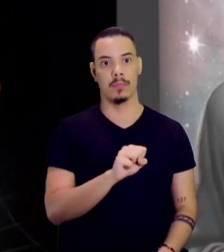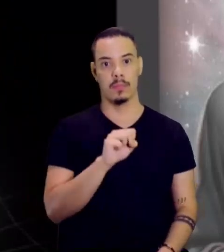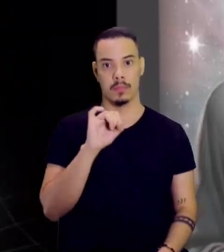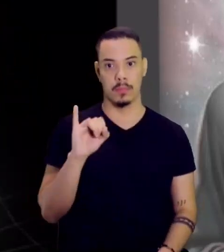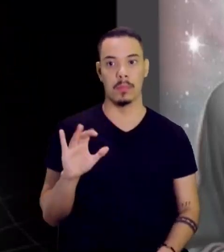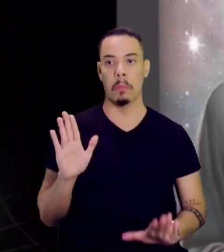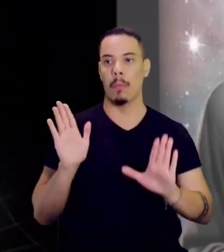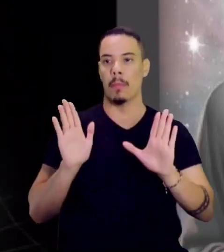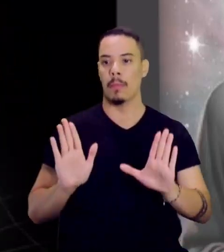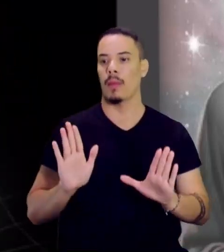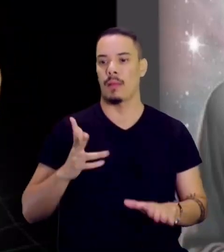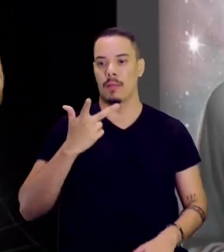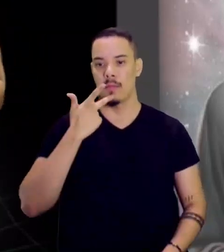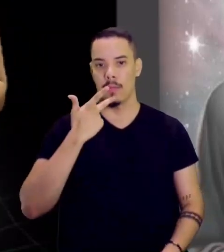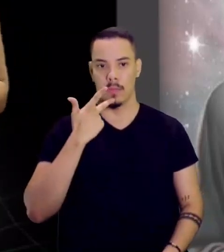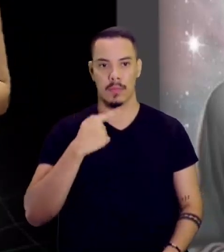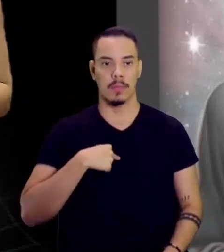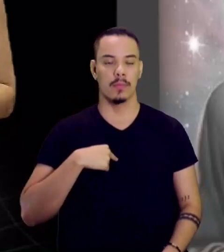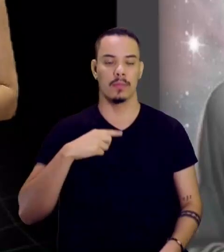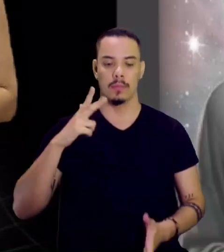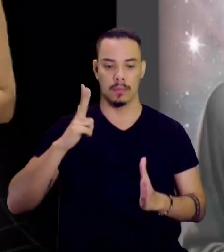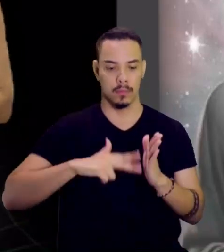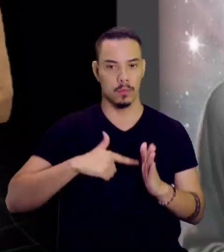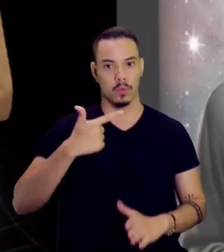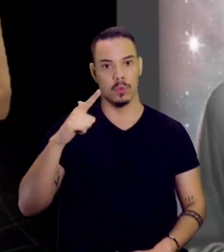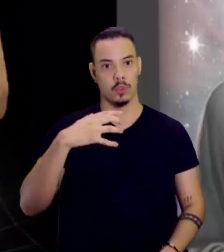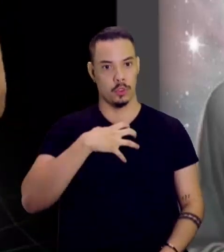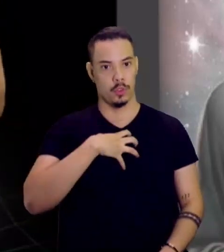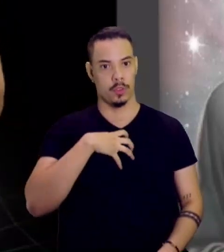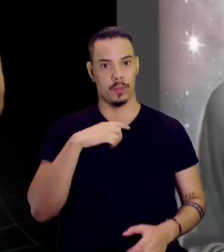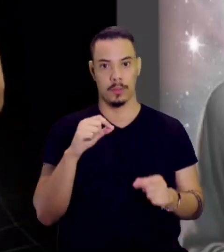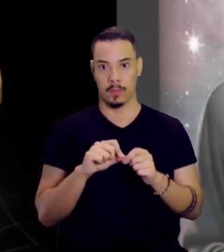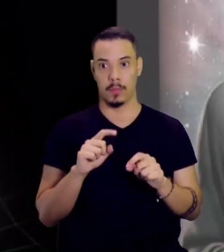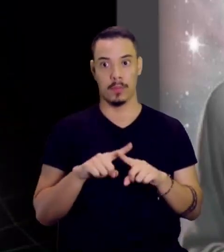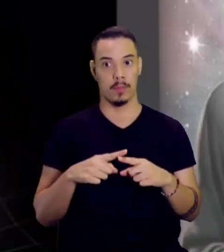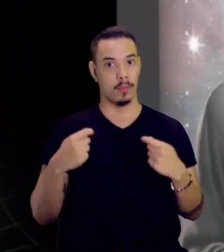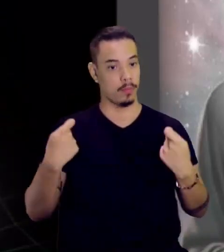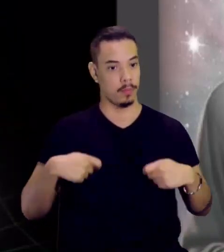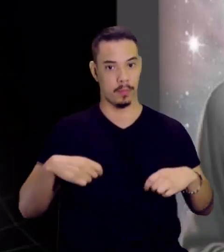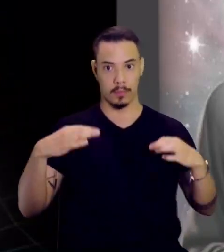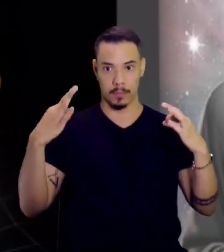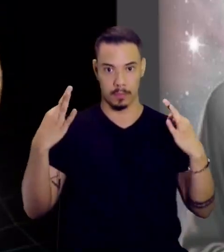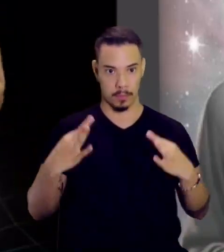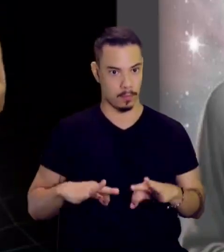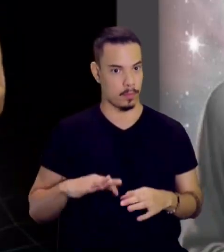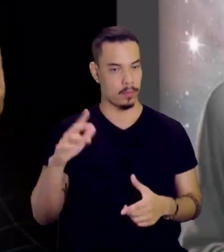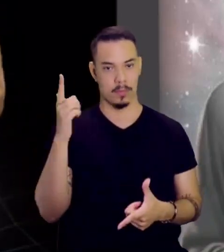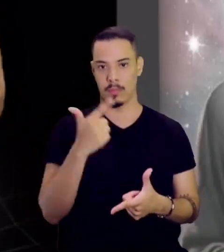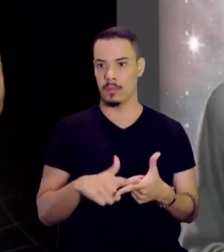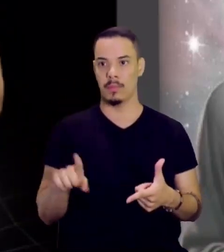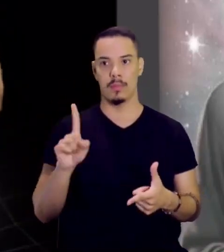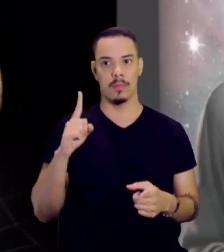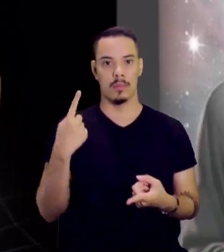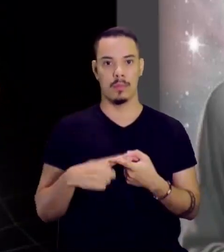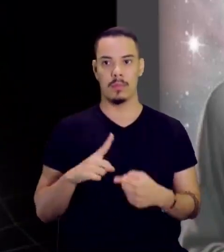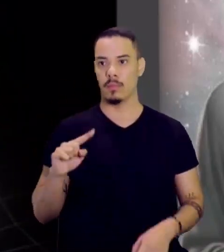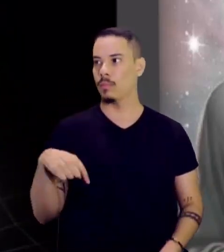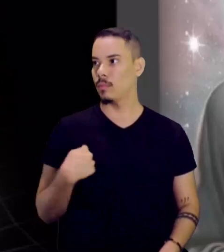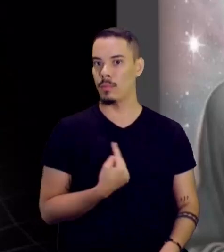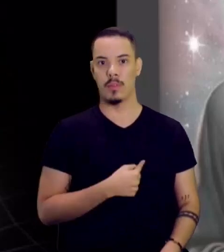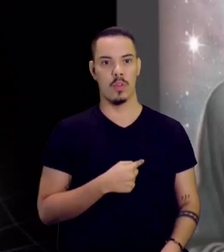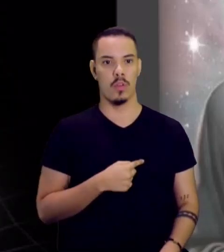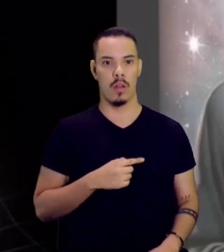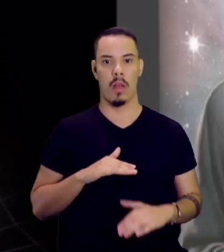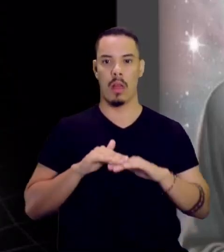aí que leu de alguma outra maneira e fez, está excelente, desde que faça certo. Exatamente. Não tem problema que com nós aqui nós vamos